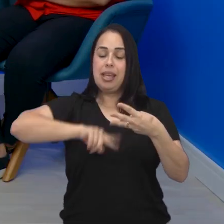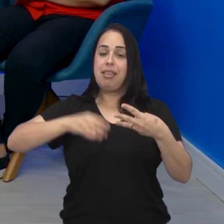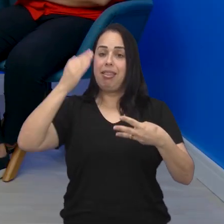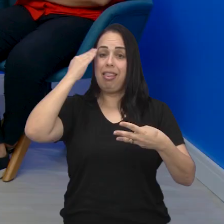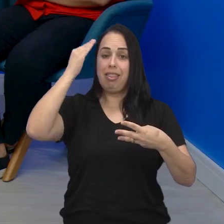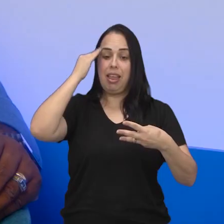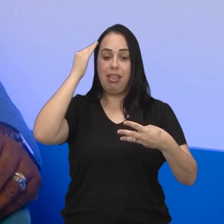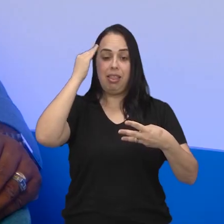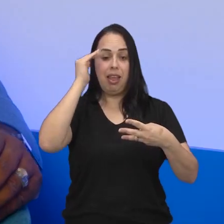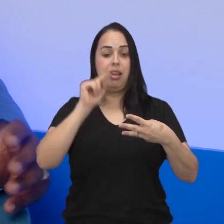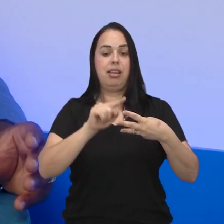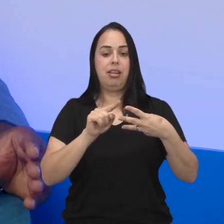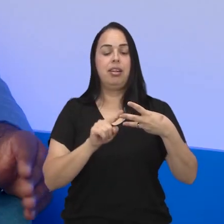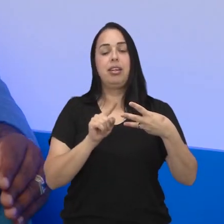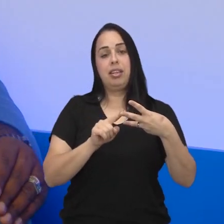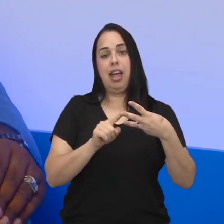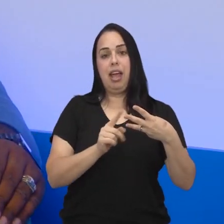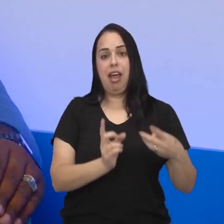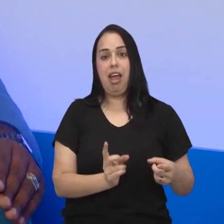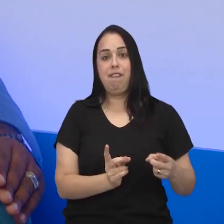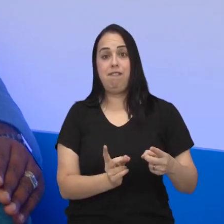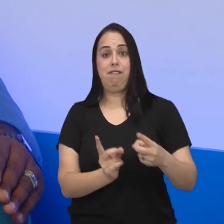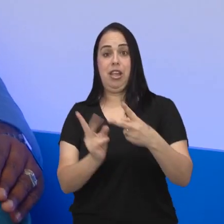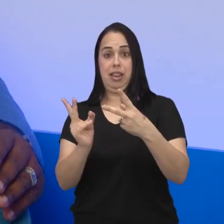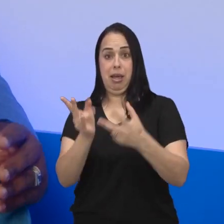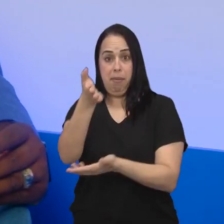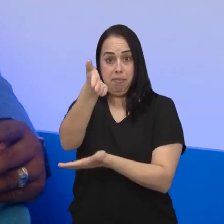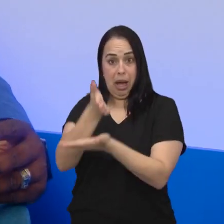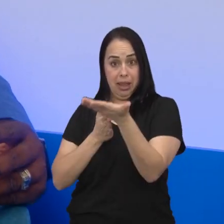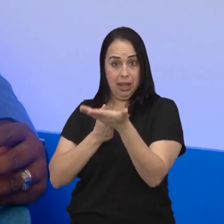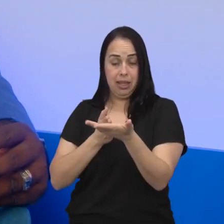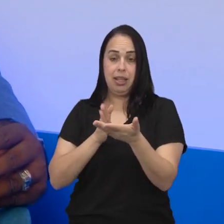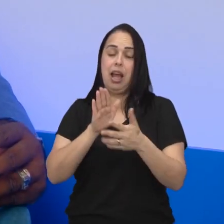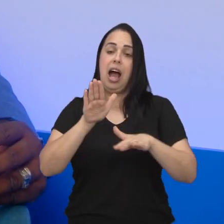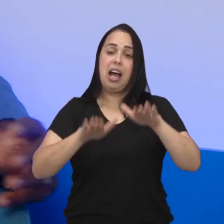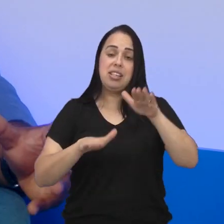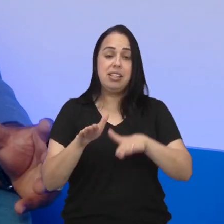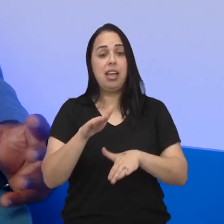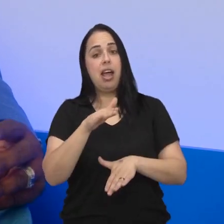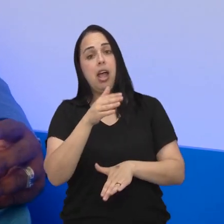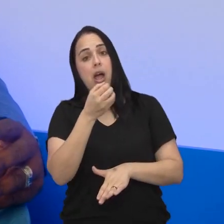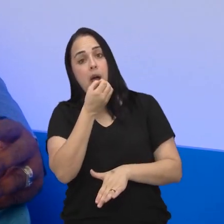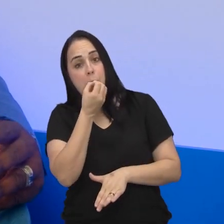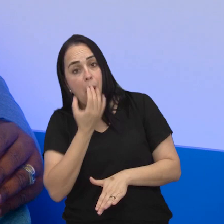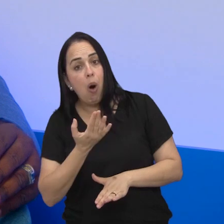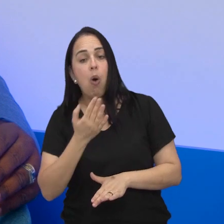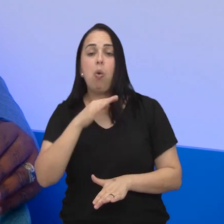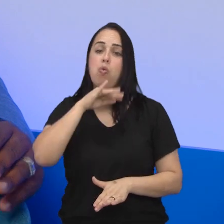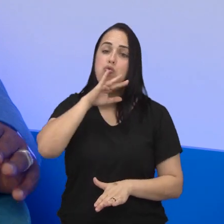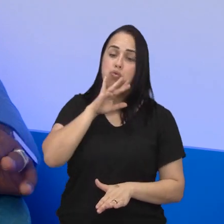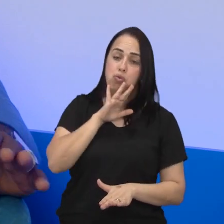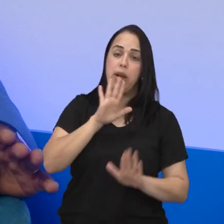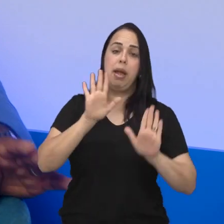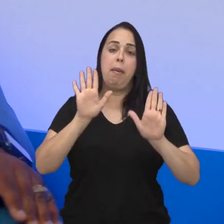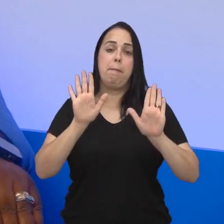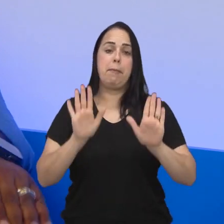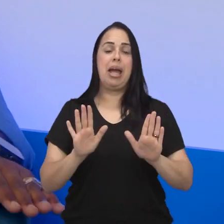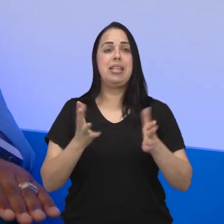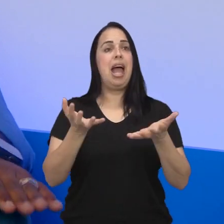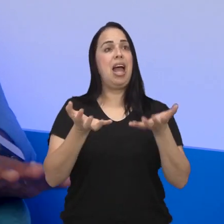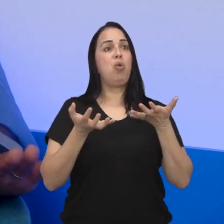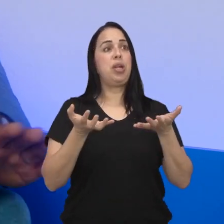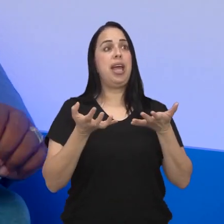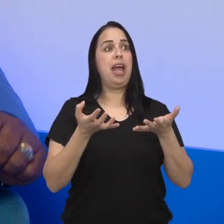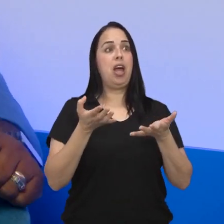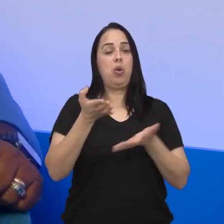têm que entender que, né, a privatização existe assim, é ruim, é bom. Ninguém privatiza